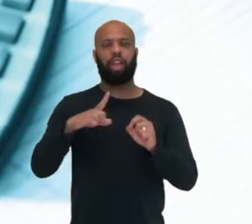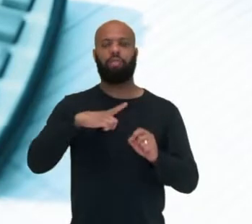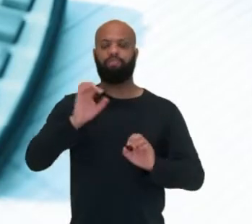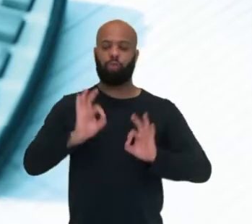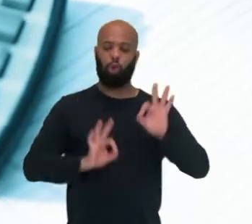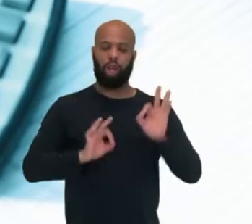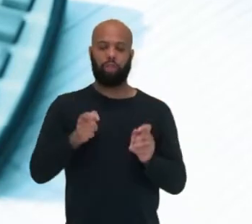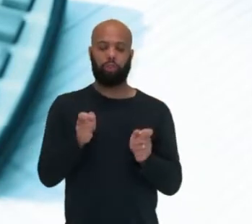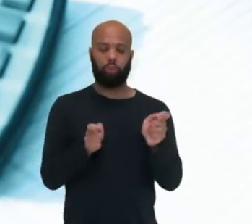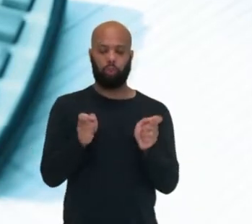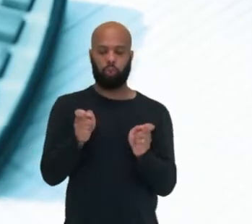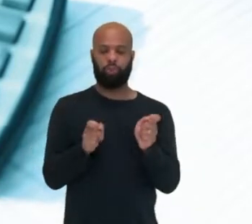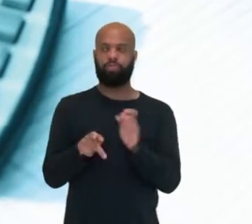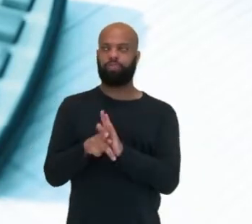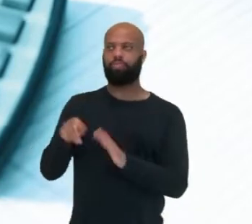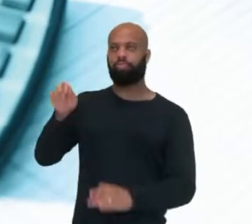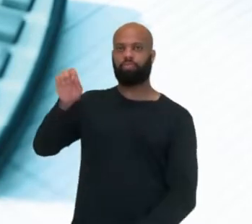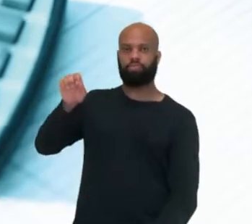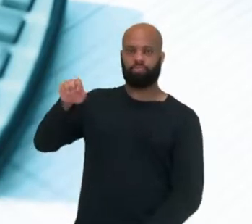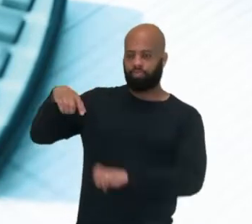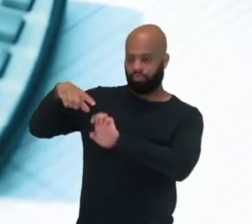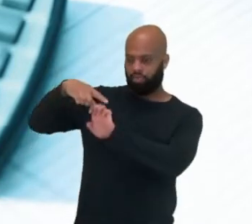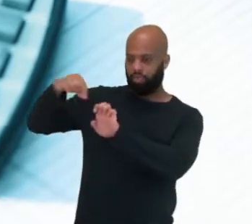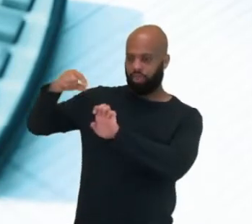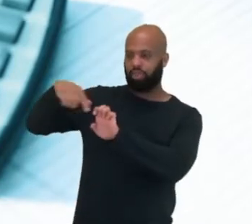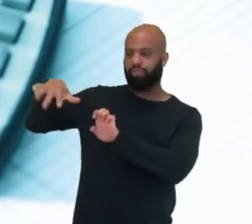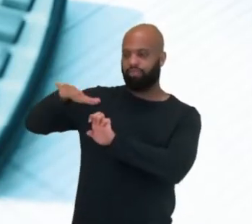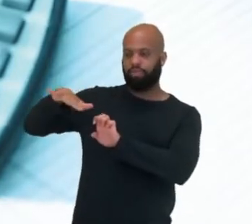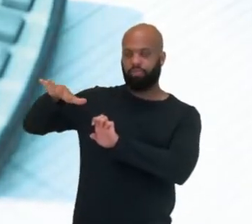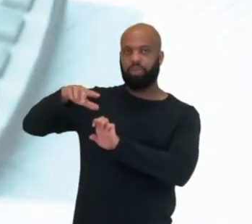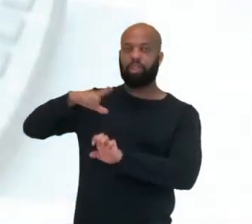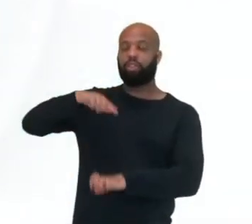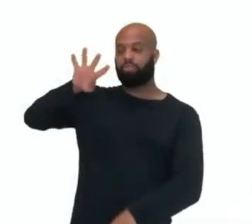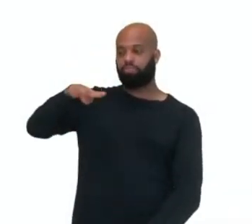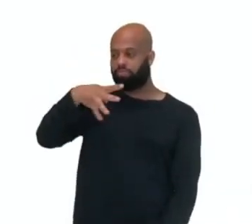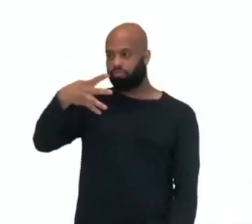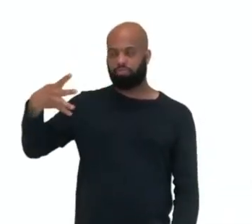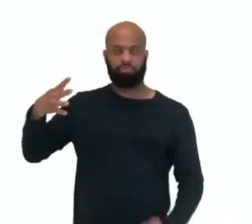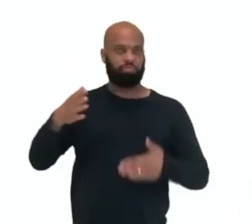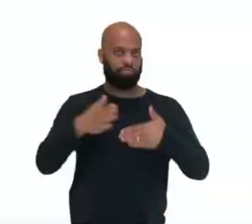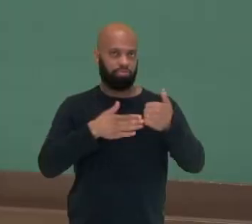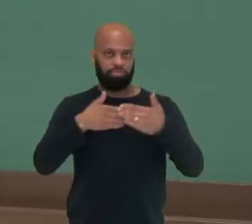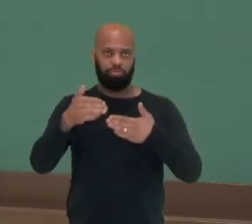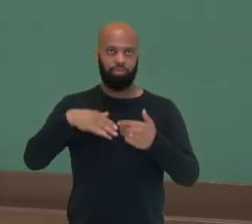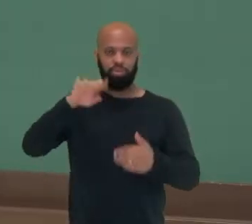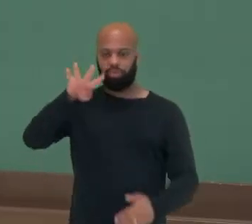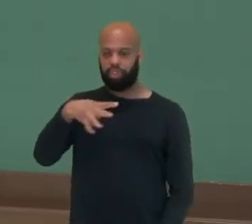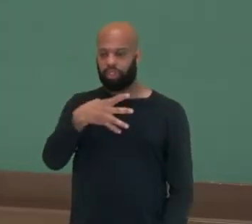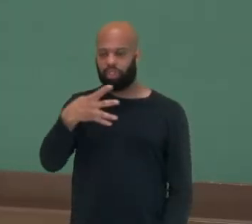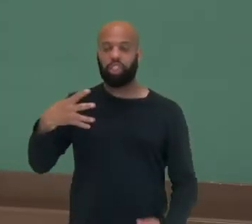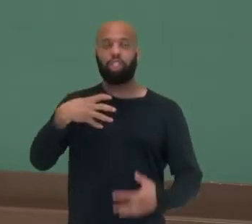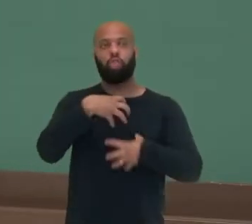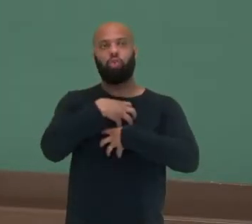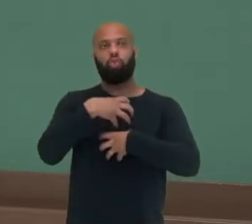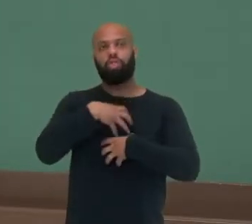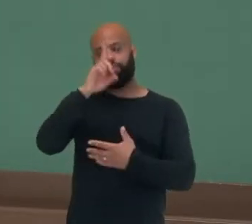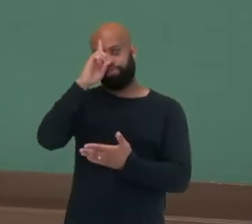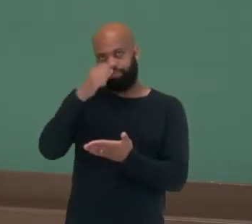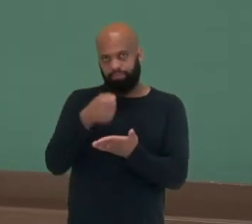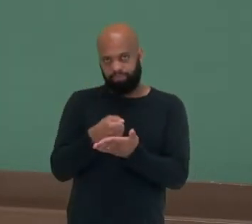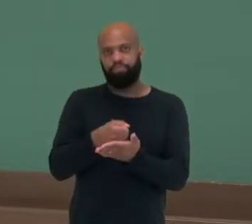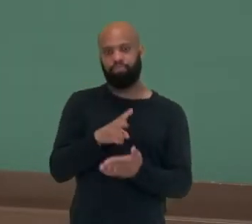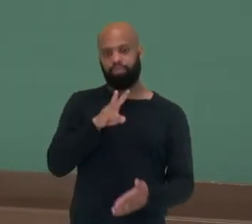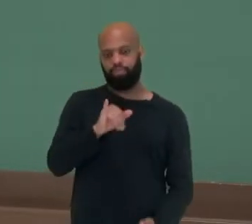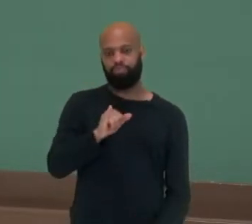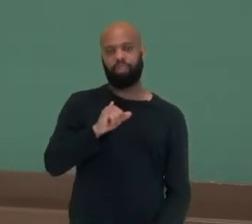organizar o orçamento empresarial em uma planilha eletrônica. Qualquer que seja a planilha, a maneira da gente resolver vai ser